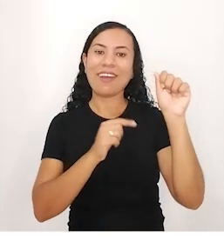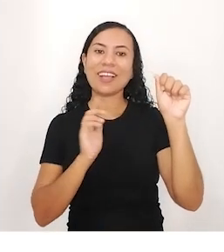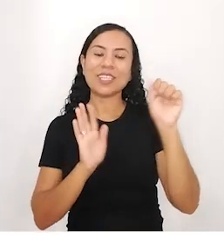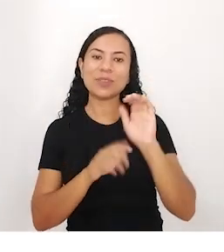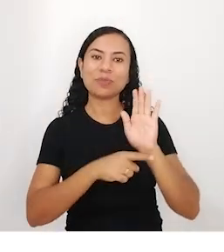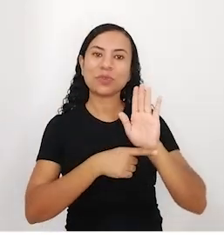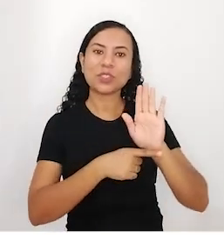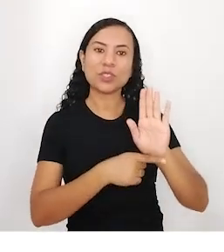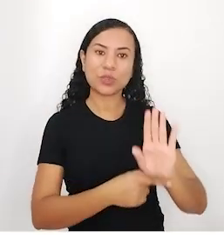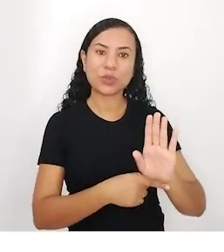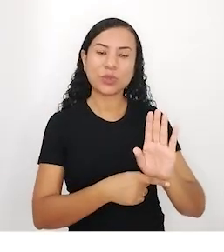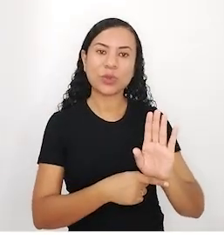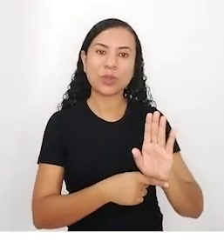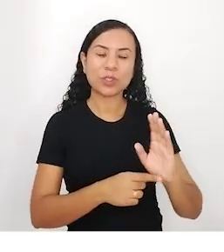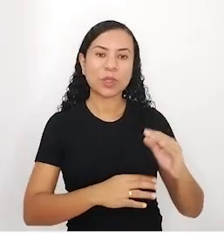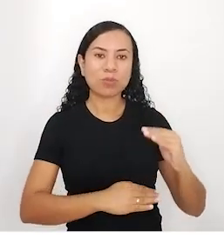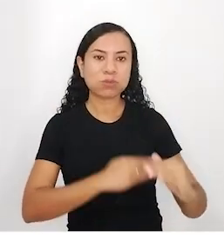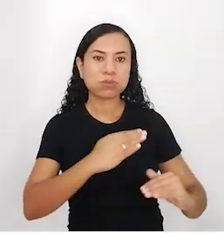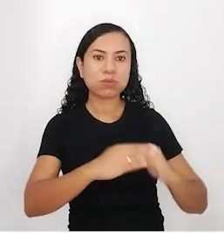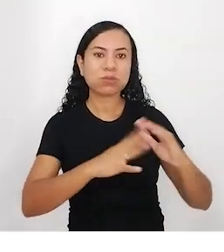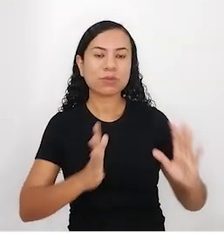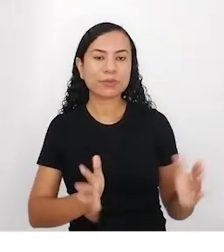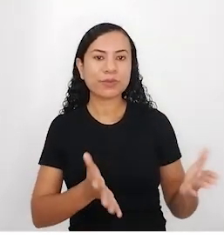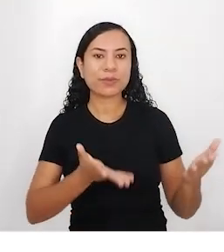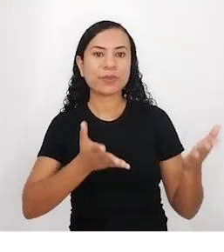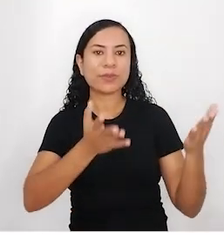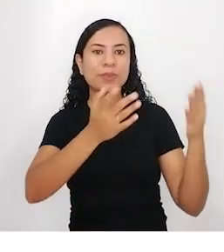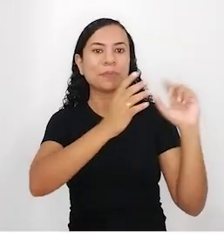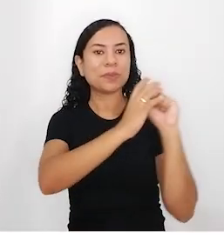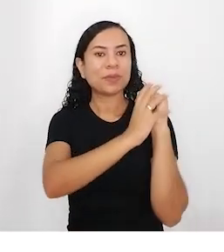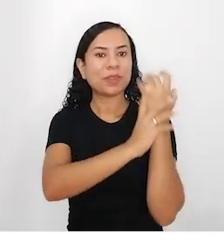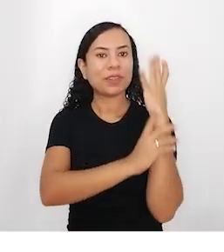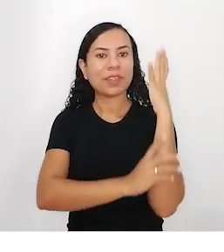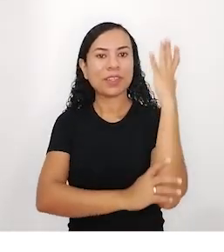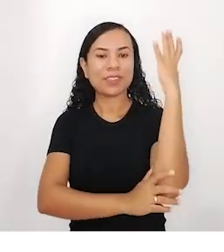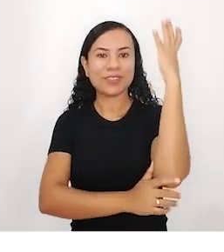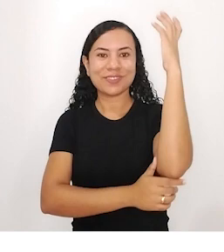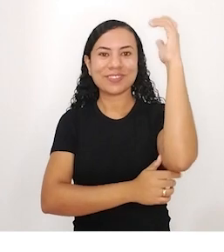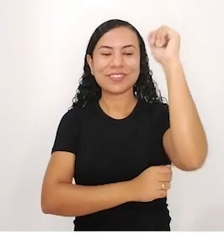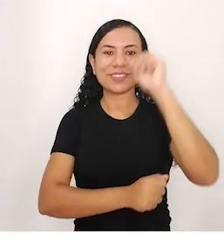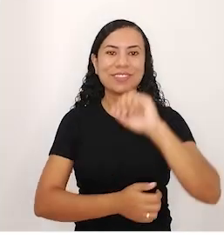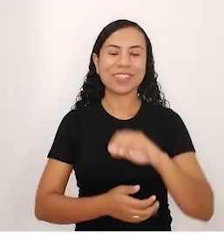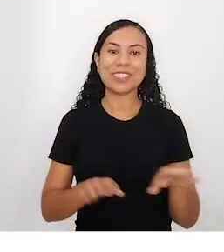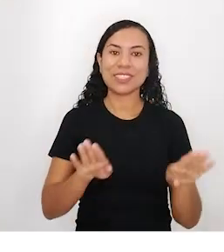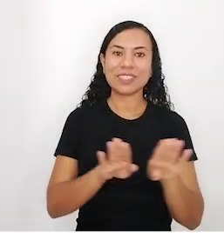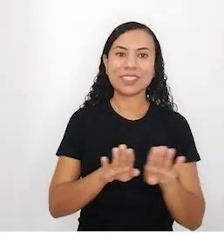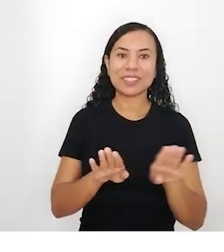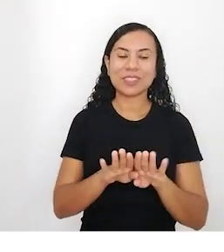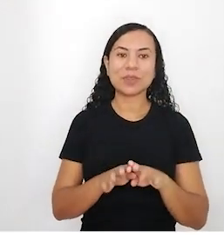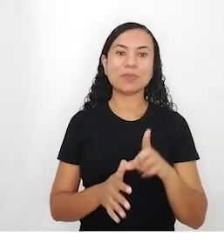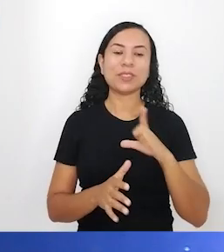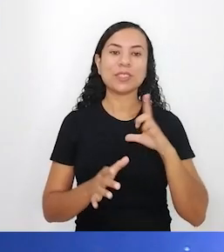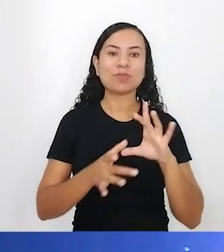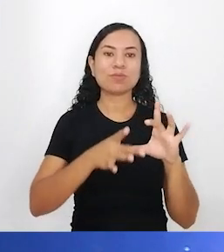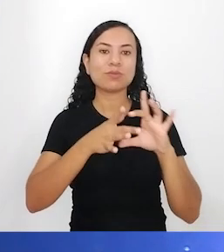também nós temos relacionado ao fototropismo, que é o crescimento em direção à luz. Atua no crescimento e auxina.